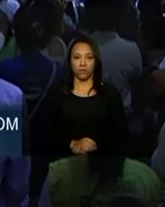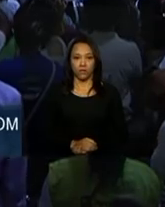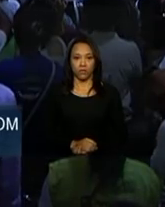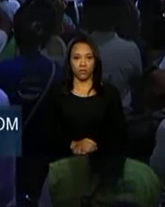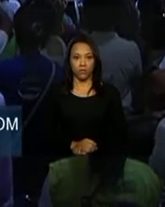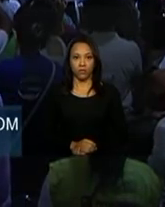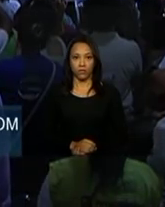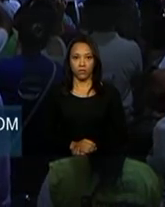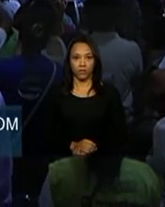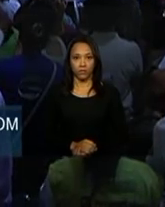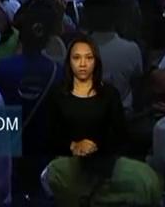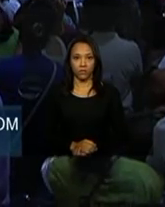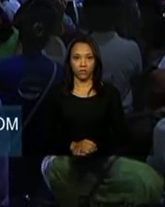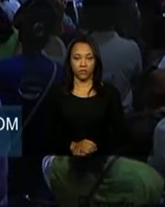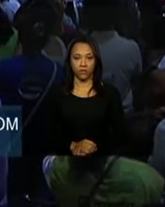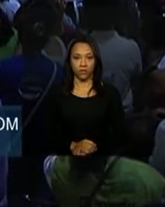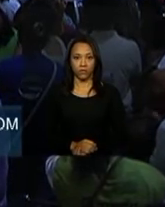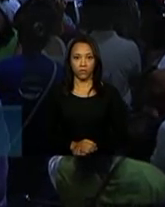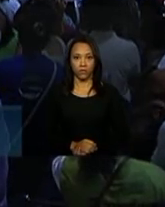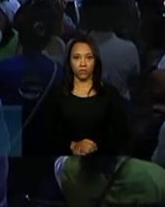Aqui está Bernardo.